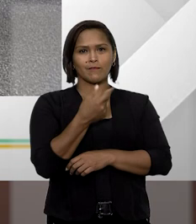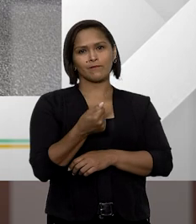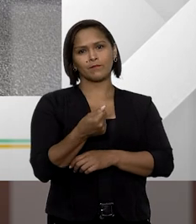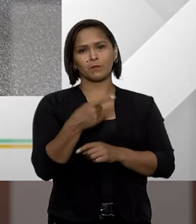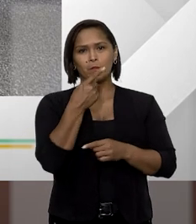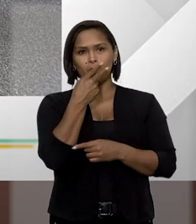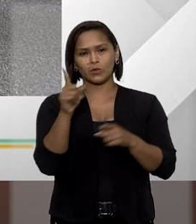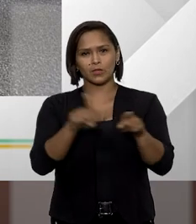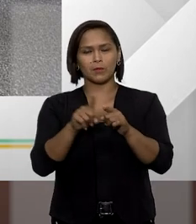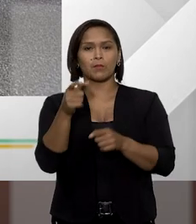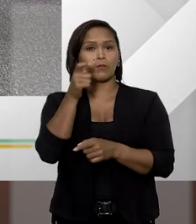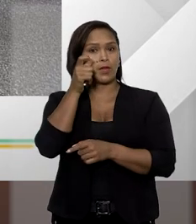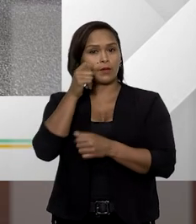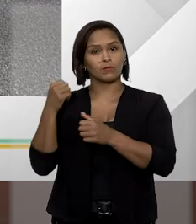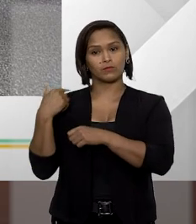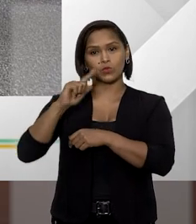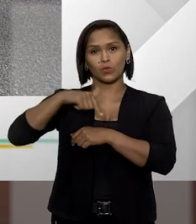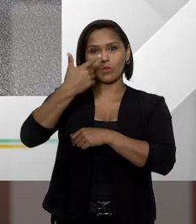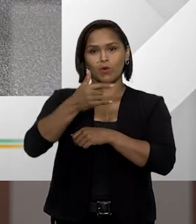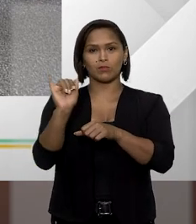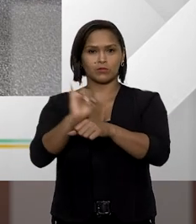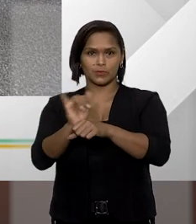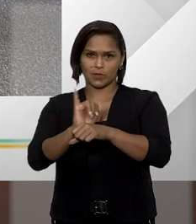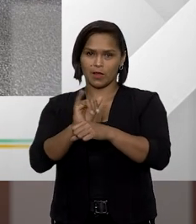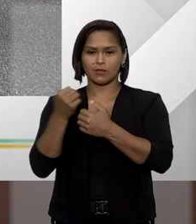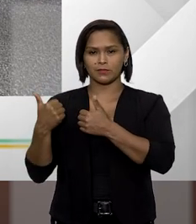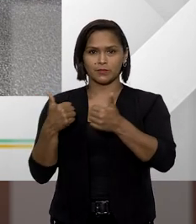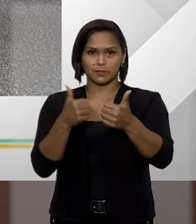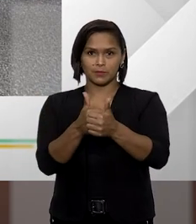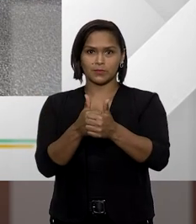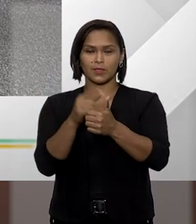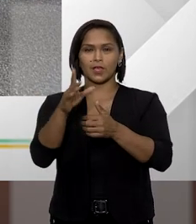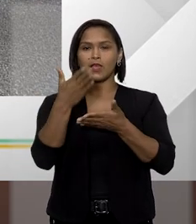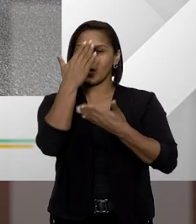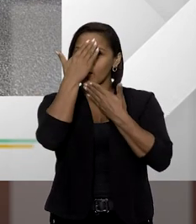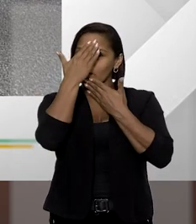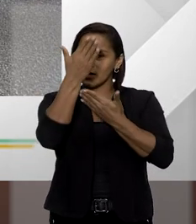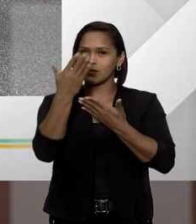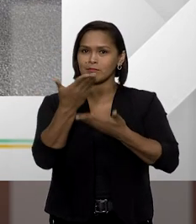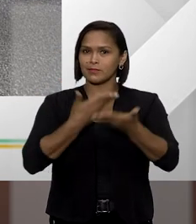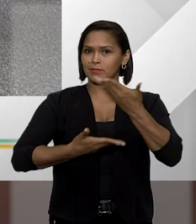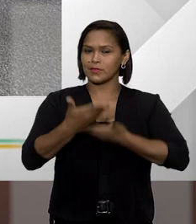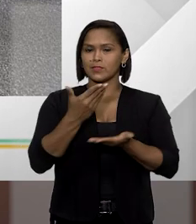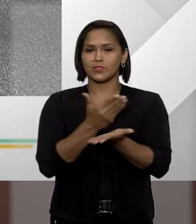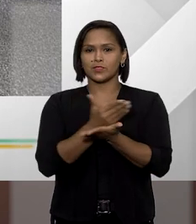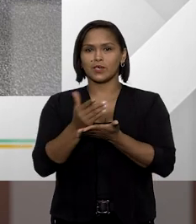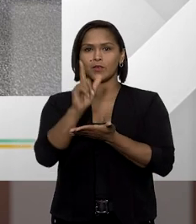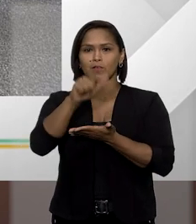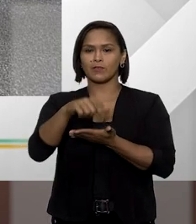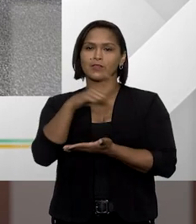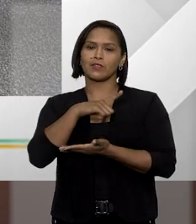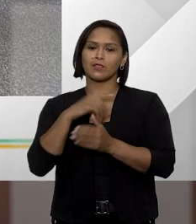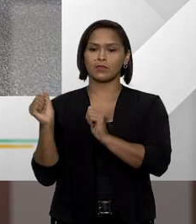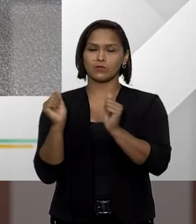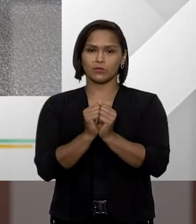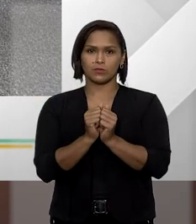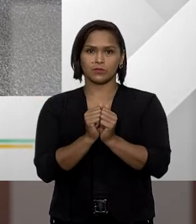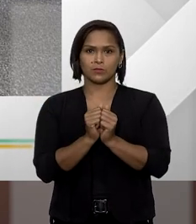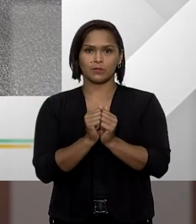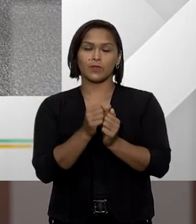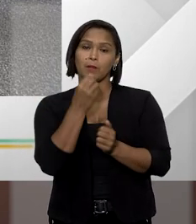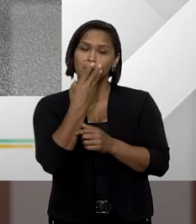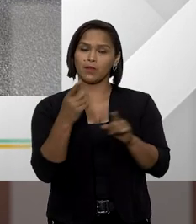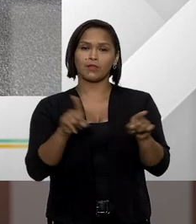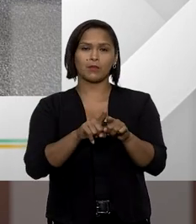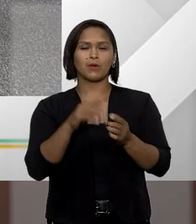tudo bem? Olá também para você aí do outro lado que nos acompanha e eu agradeço a partir de agora que você esteja aqui com a gente.